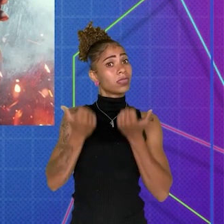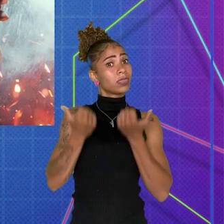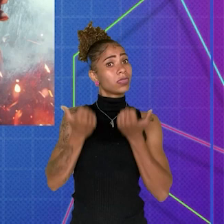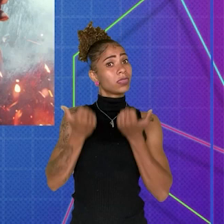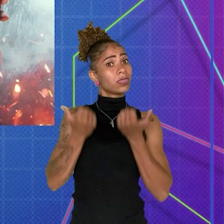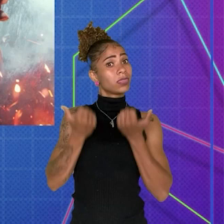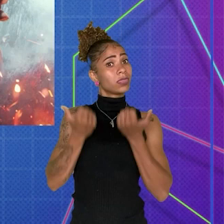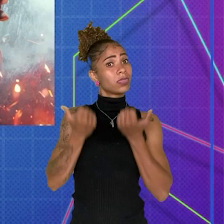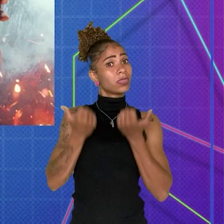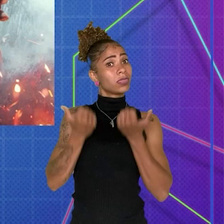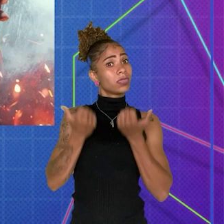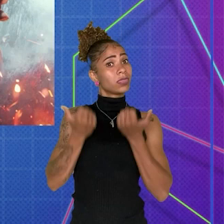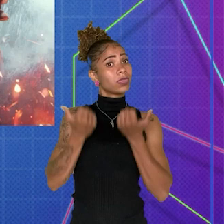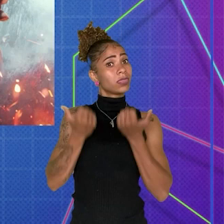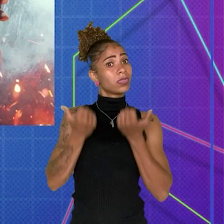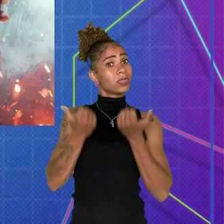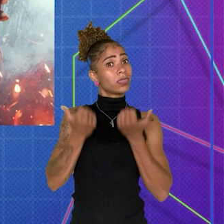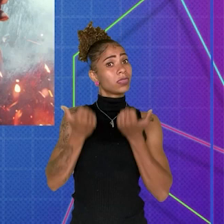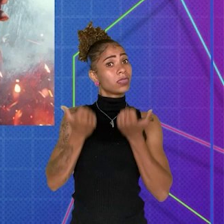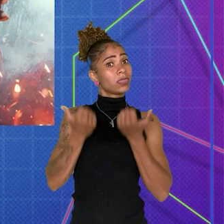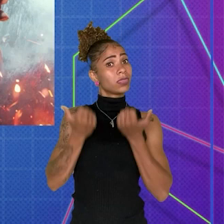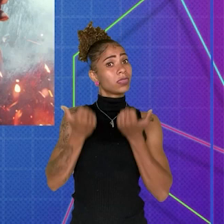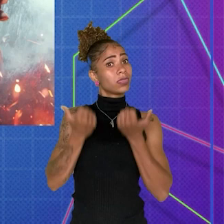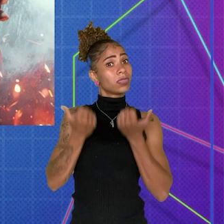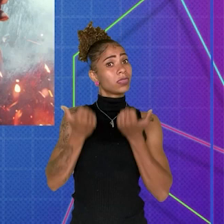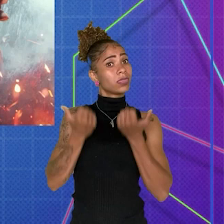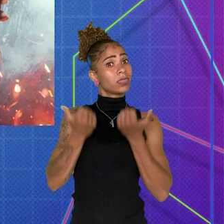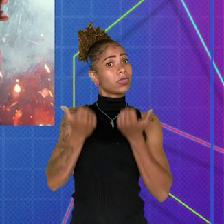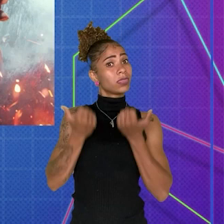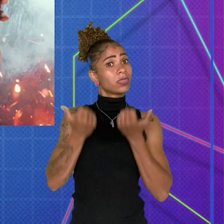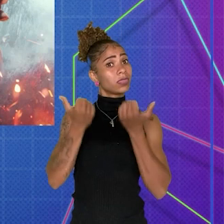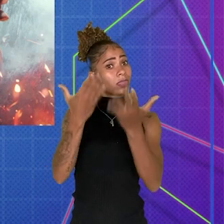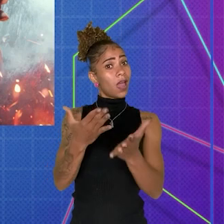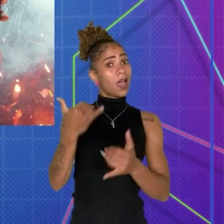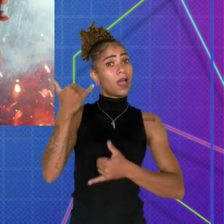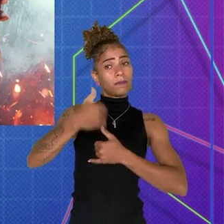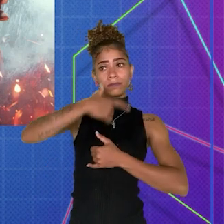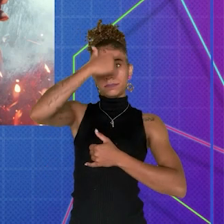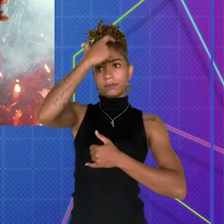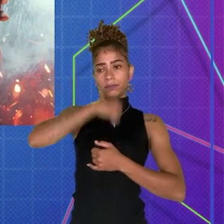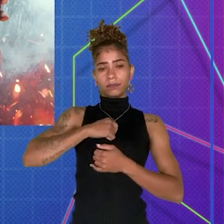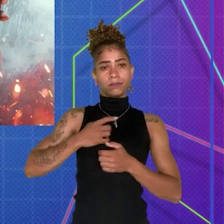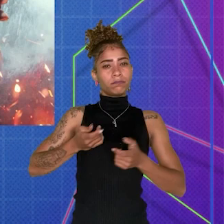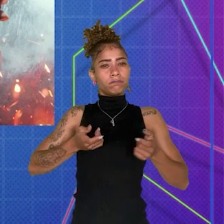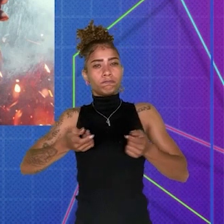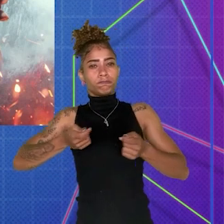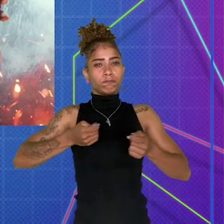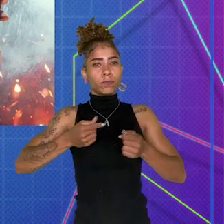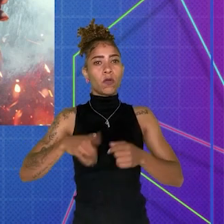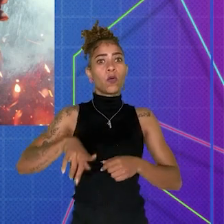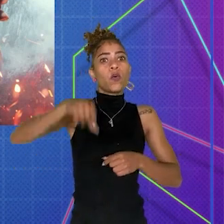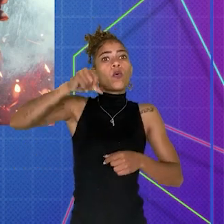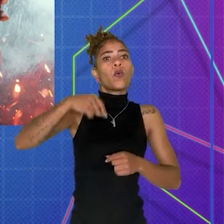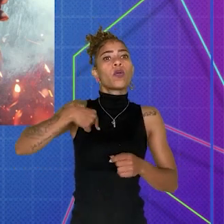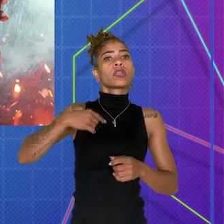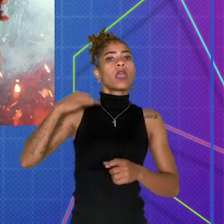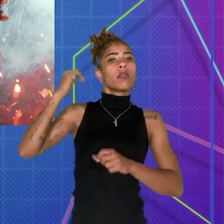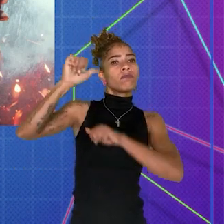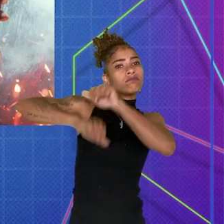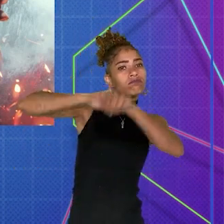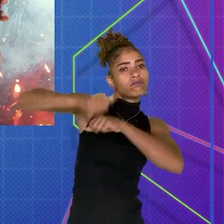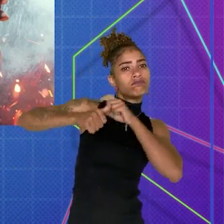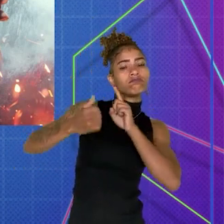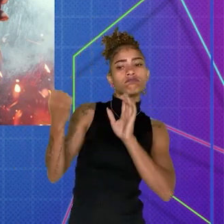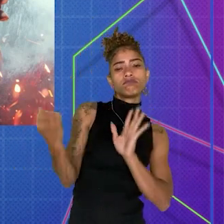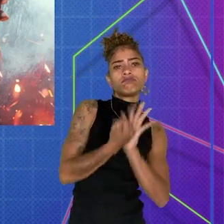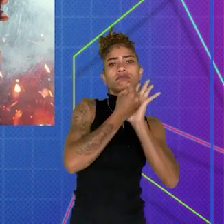grisalhos presos. Ele tem um visual medieval e está prestes a desembainhar sua espada. Oferece ao jogador várias opções de escolhas que afetam o rumo